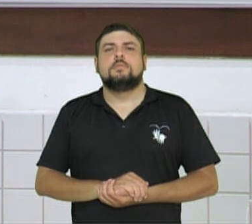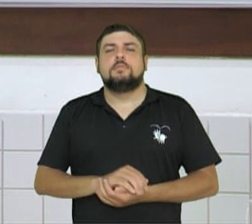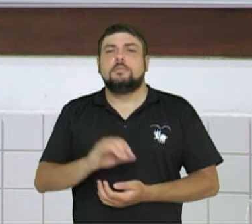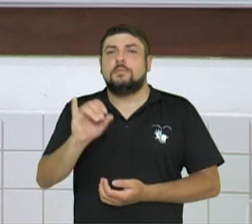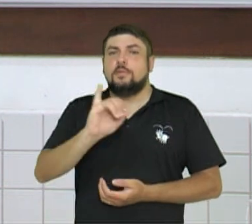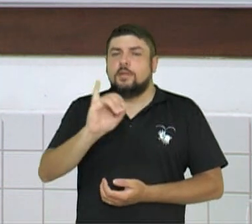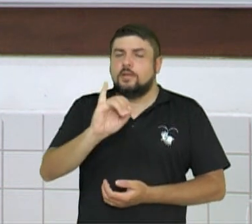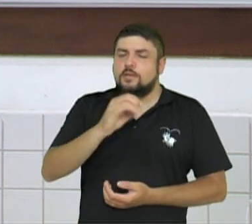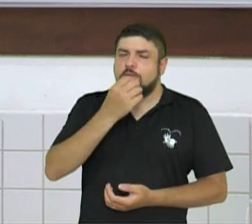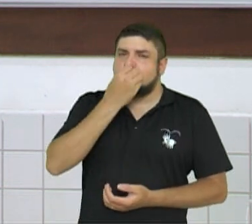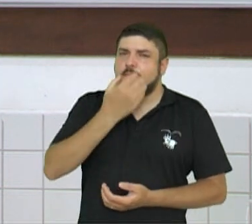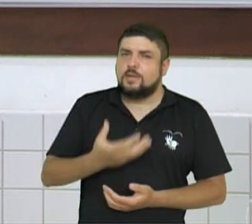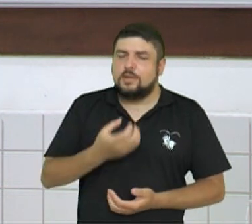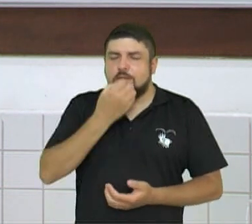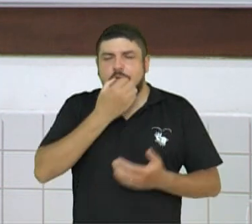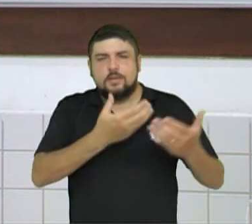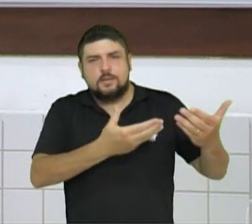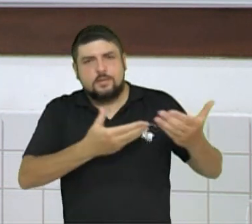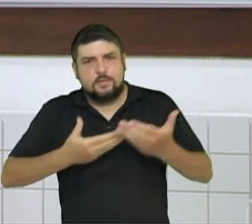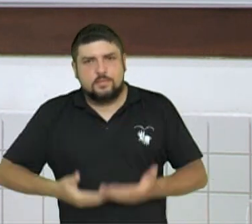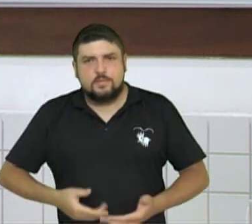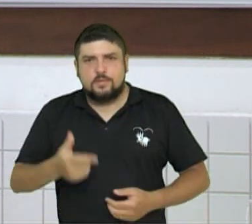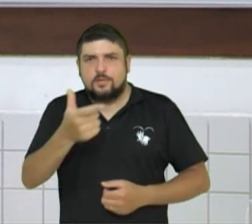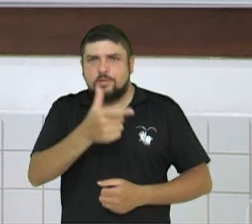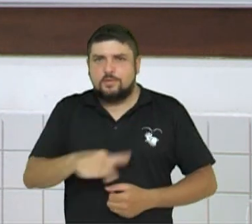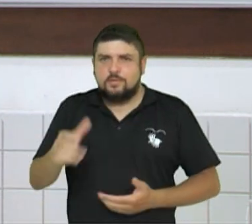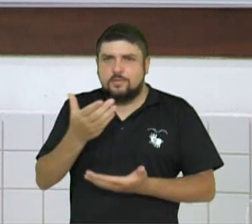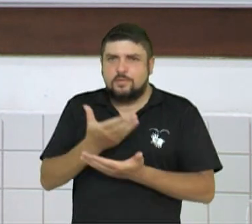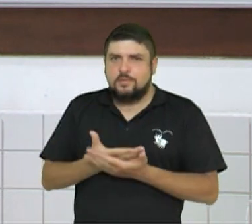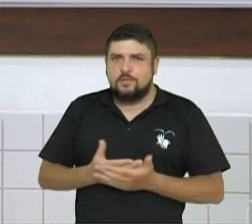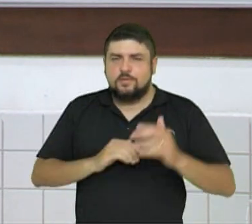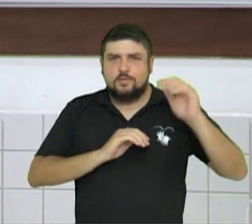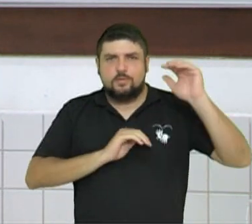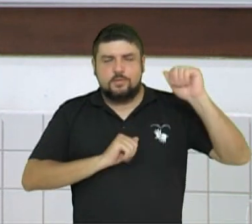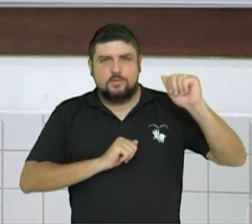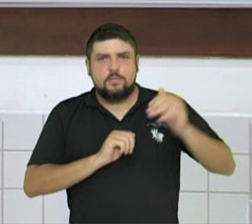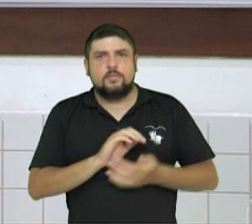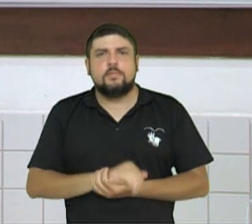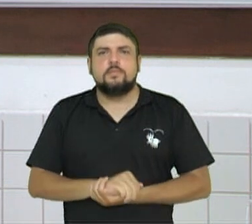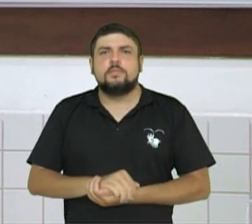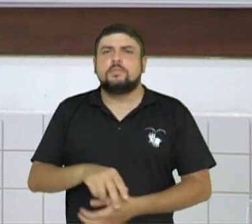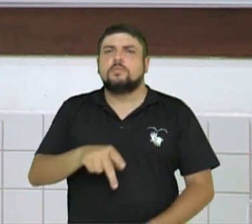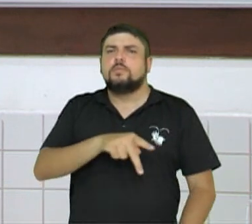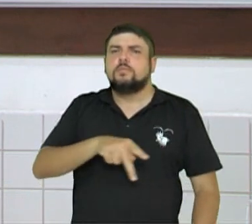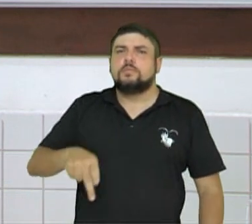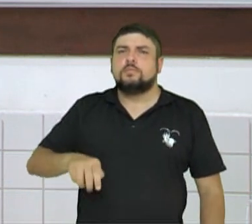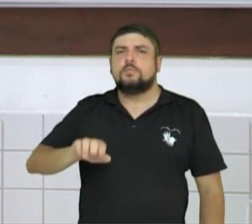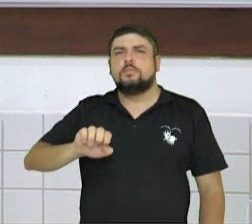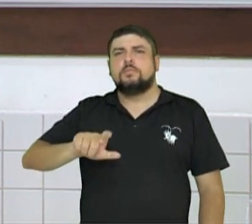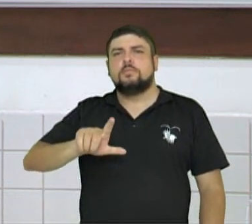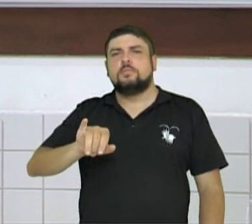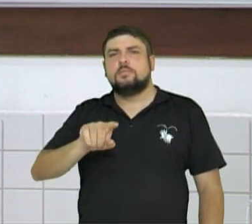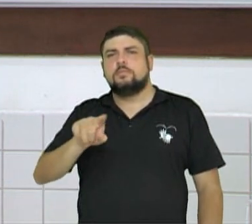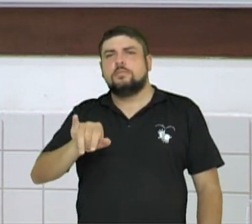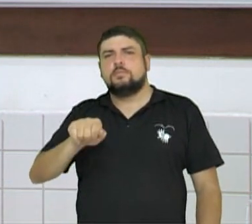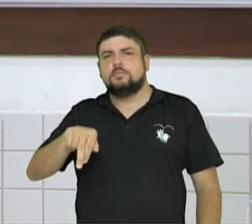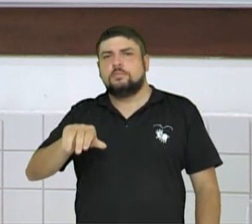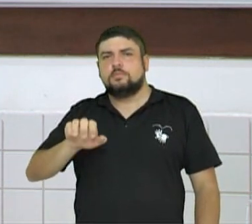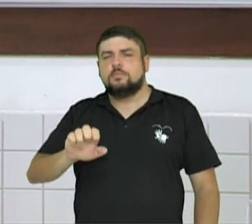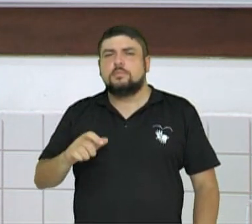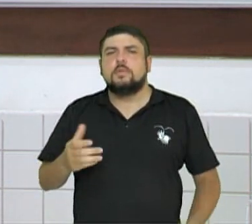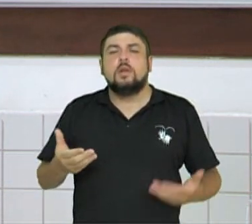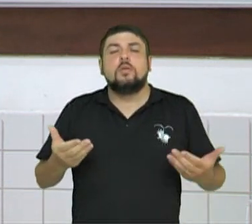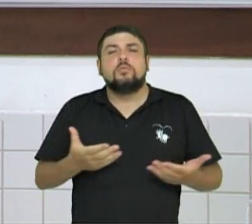Hola chicos, bienvenidos a más una clase de lengua española. Yo soy la profesora Elisiane y vamos a estudiar